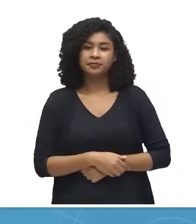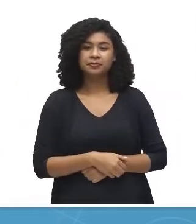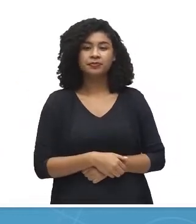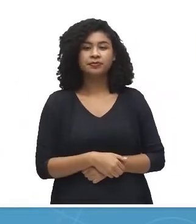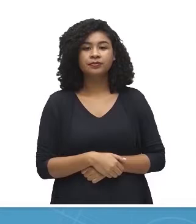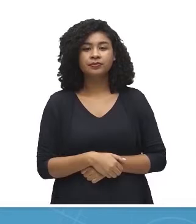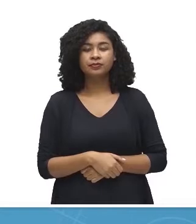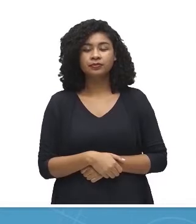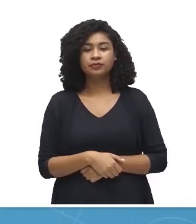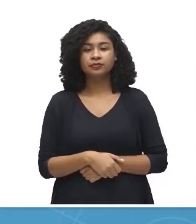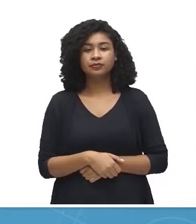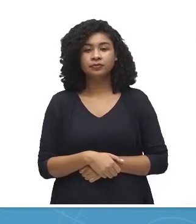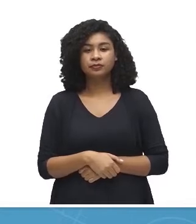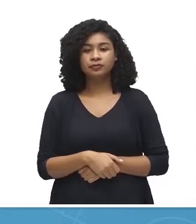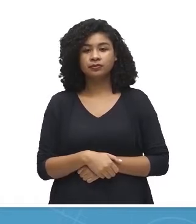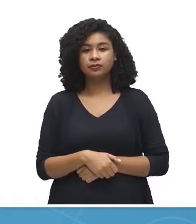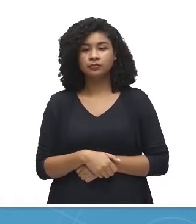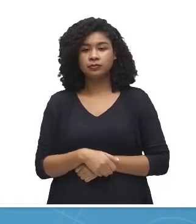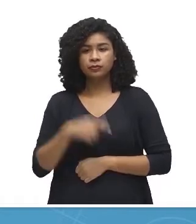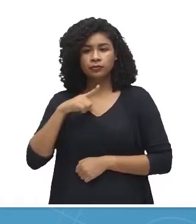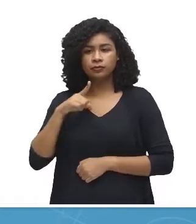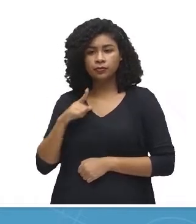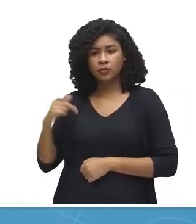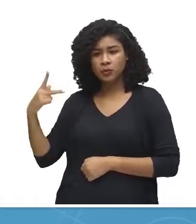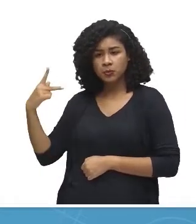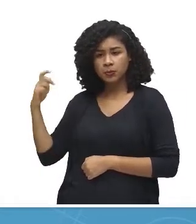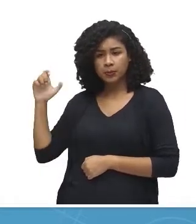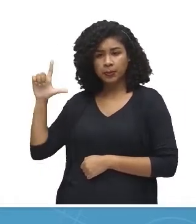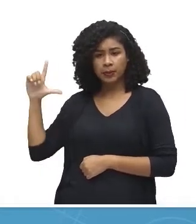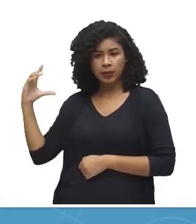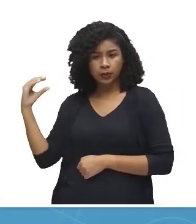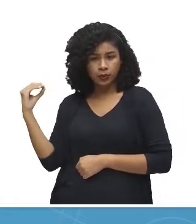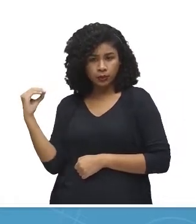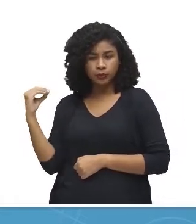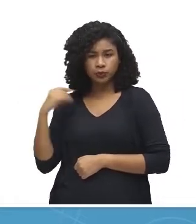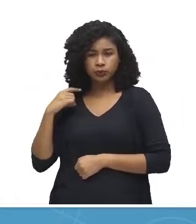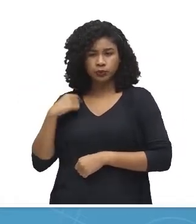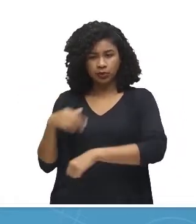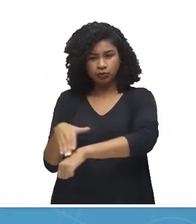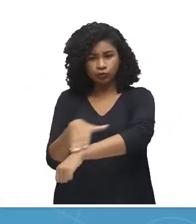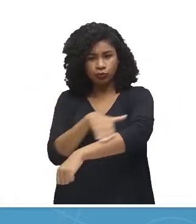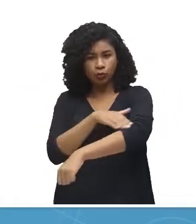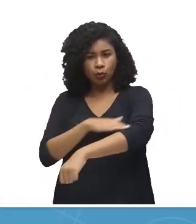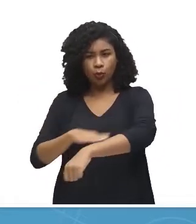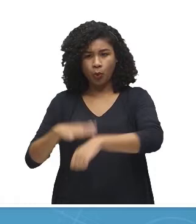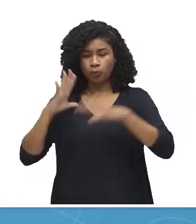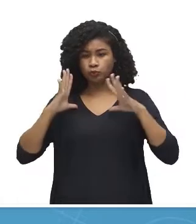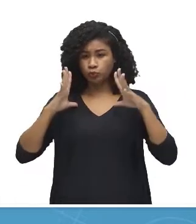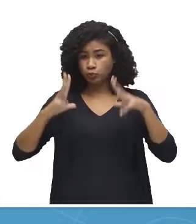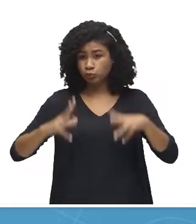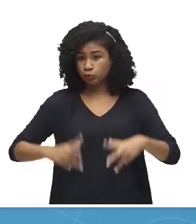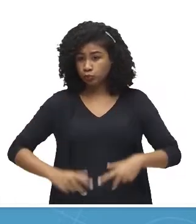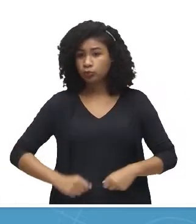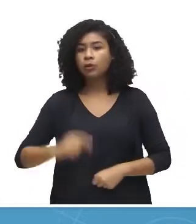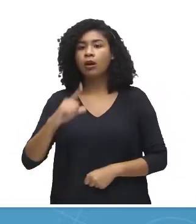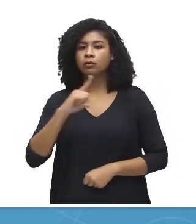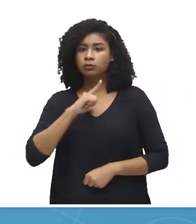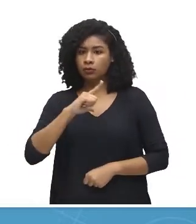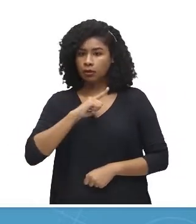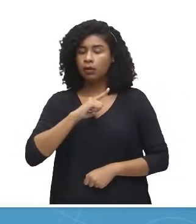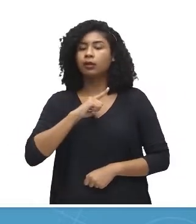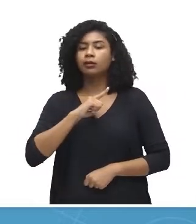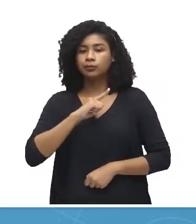dentro do nosso tecido, né? Então, a gente tem pelos por todo o nosso corpo. Vemos que ali dentro